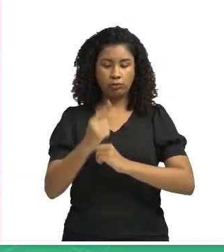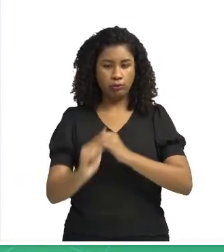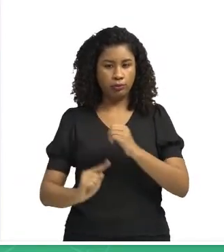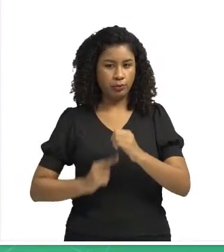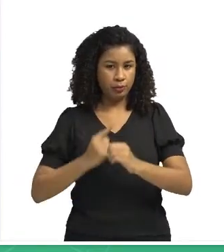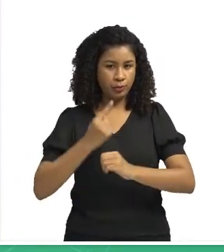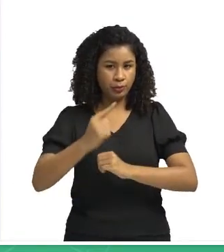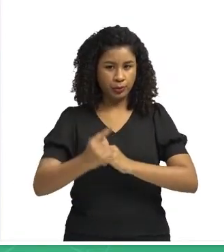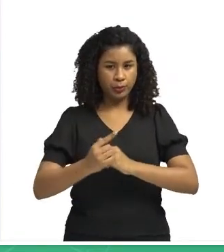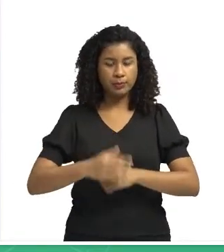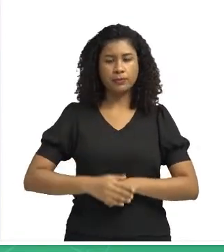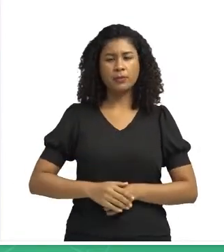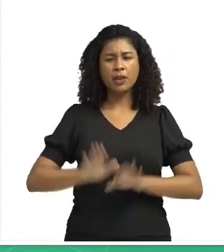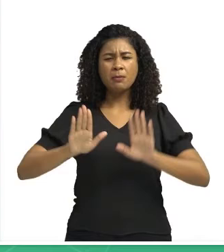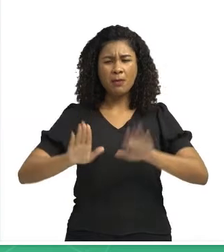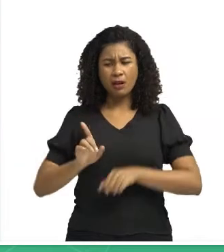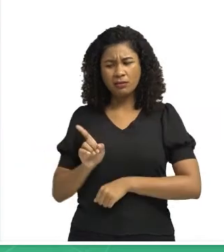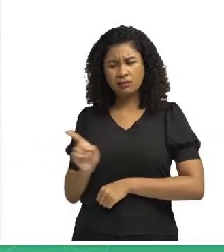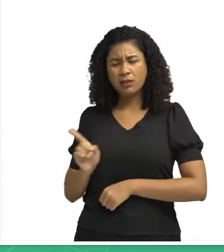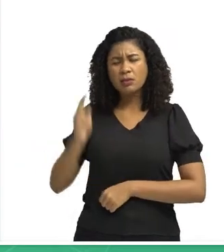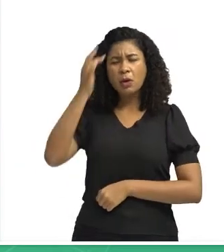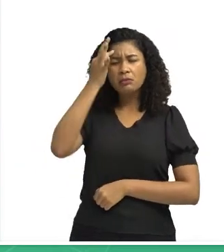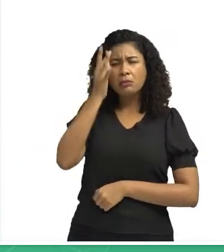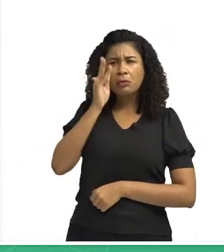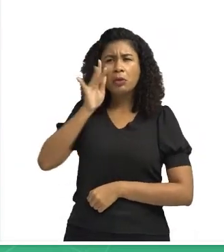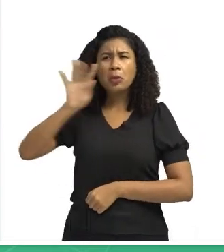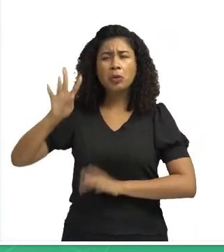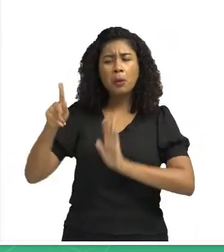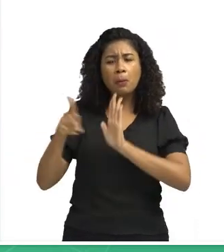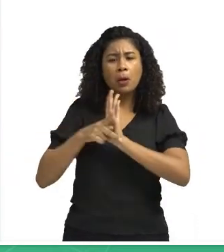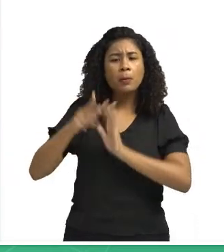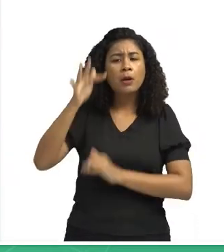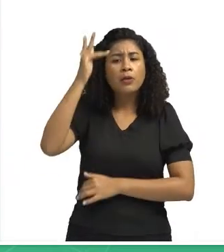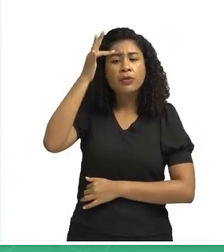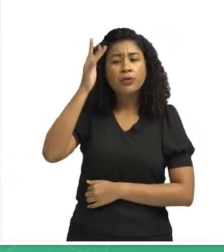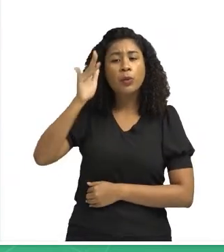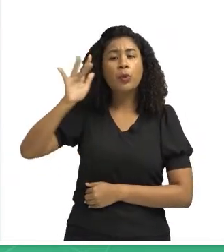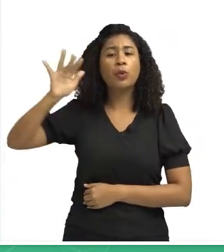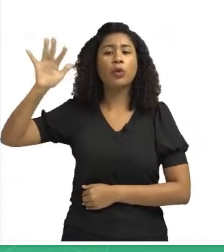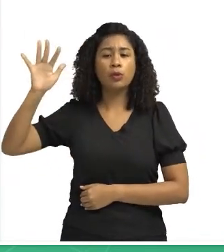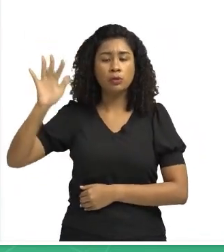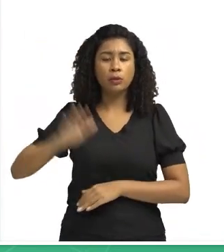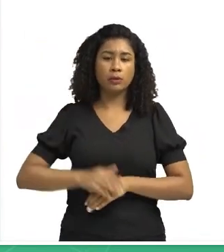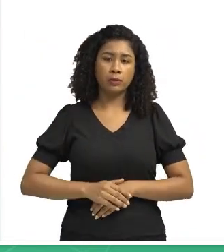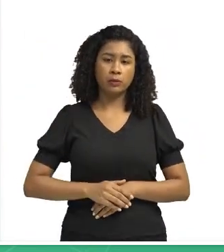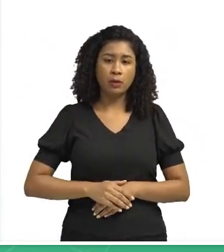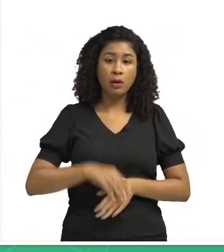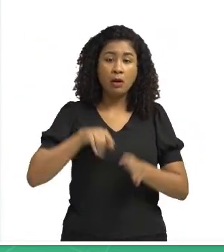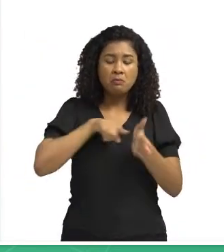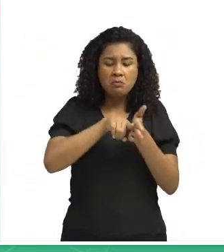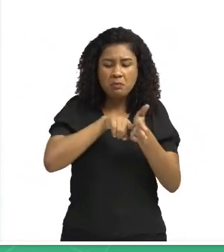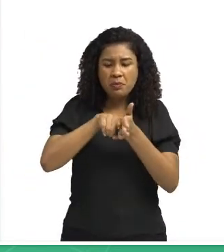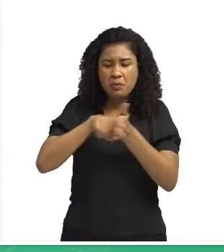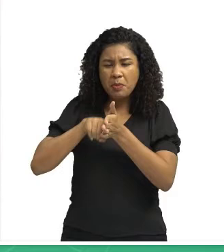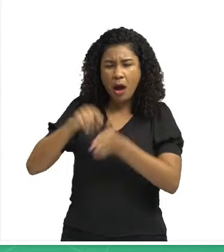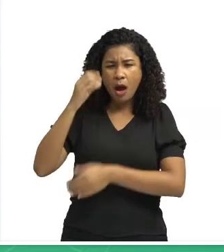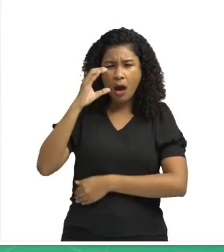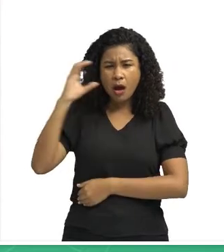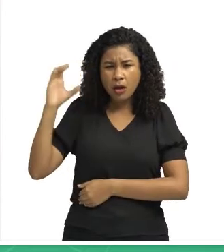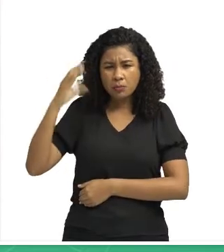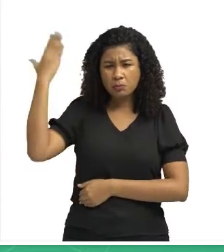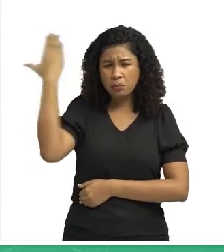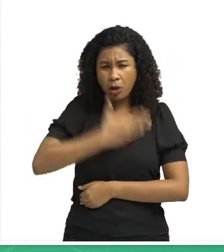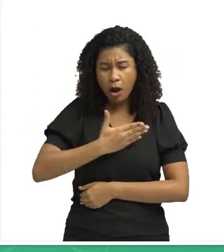modelo filosófico. O que eu quero dizer com isso? Ele não tinha uma base científica. E